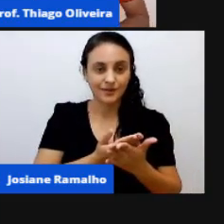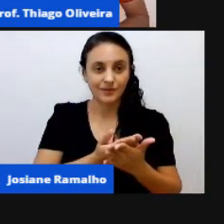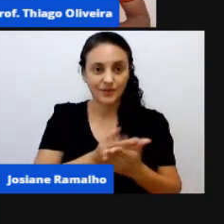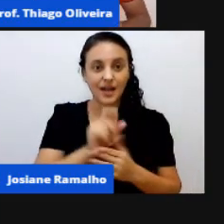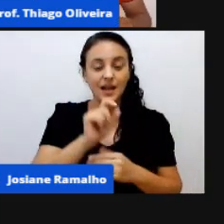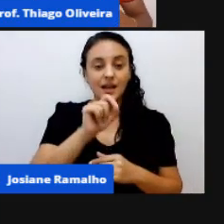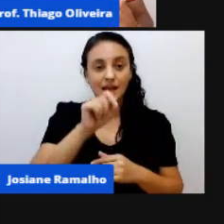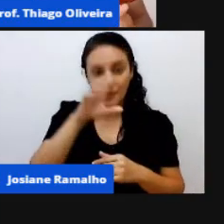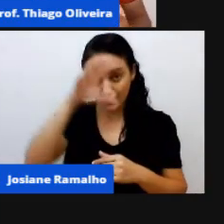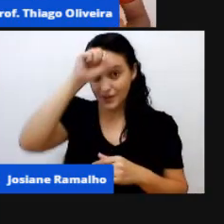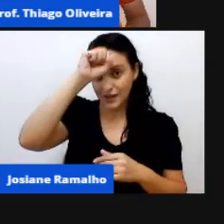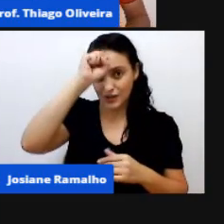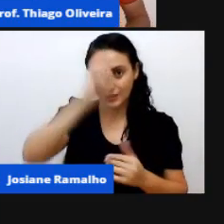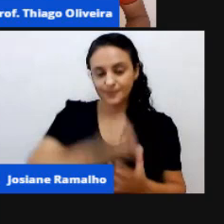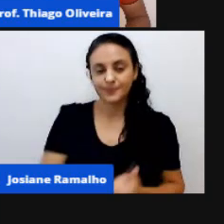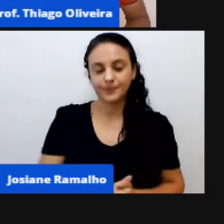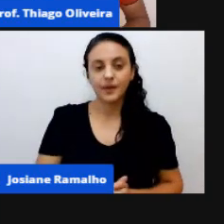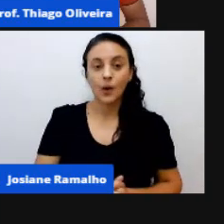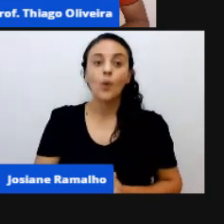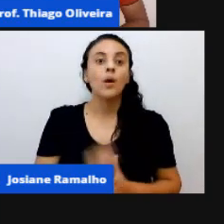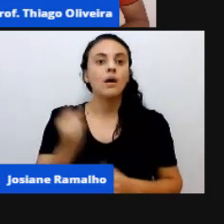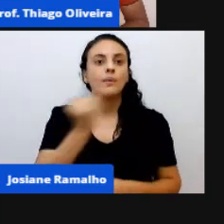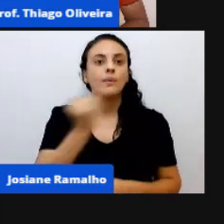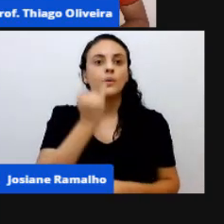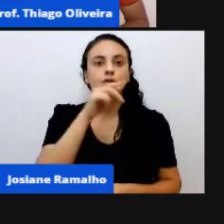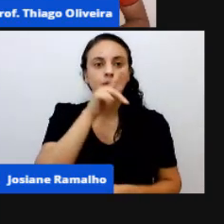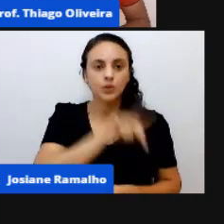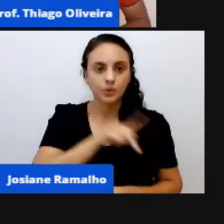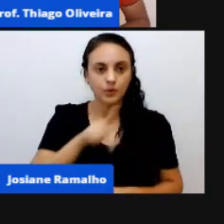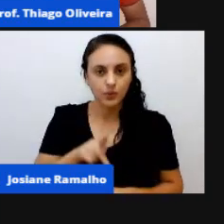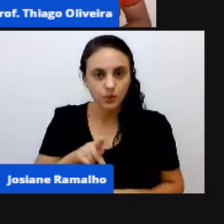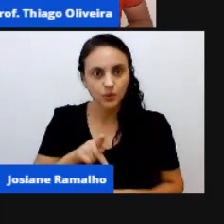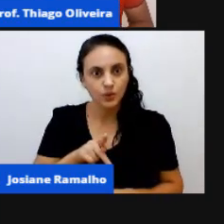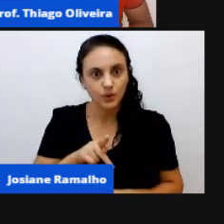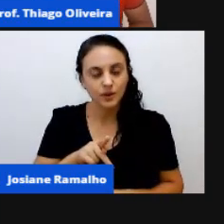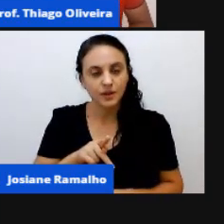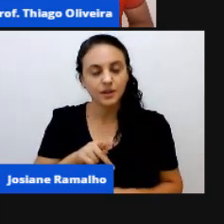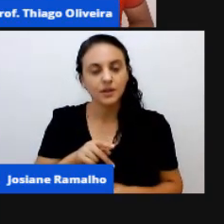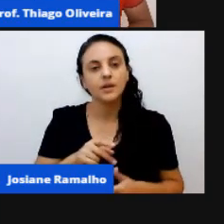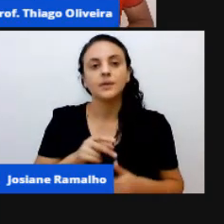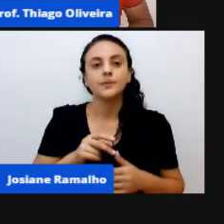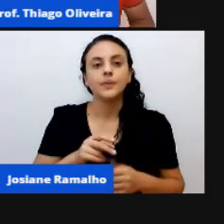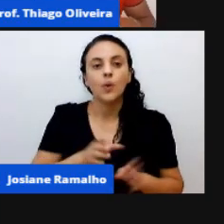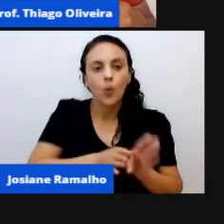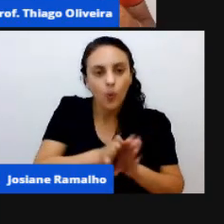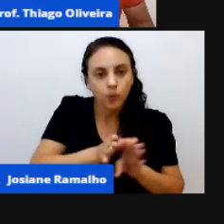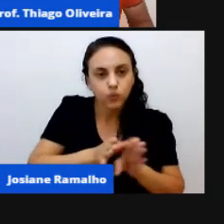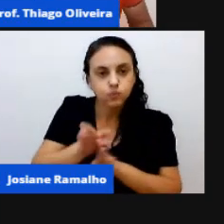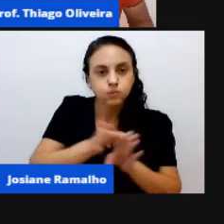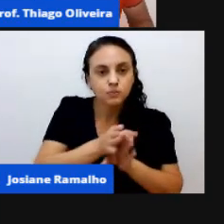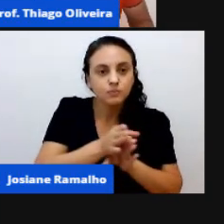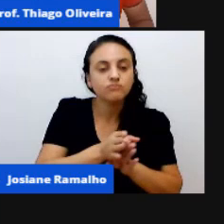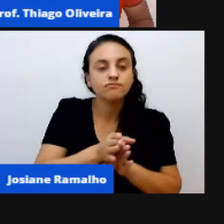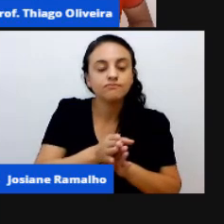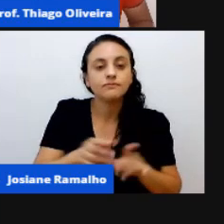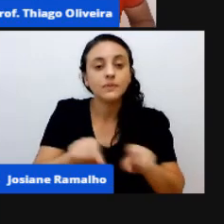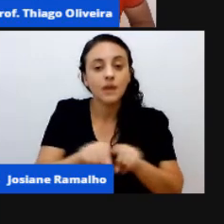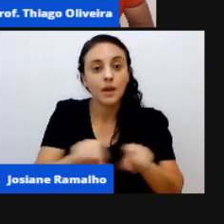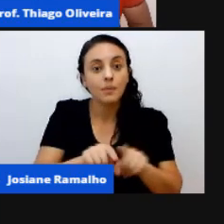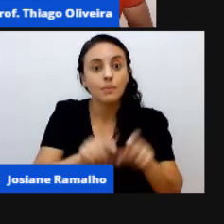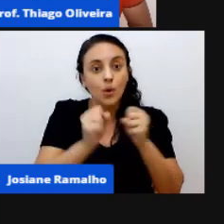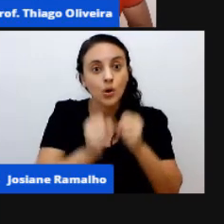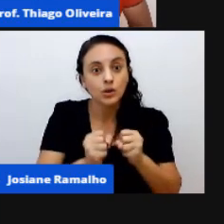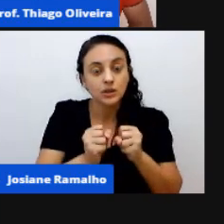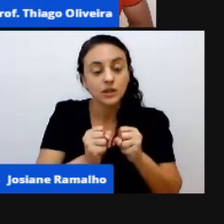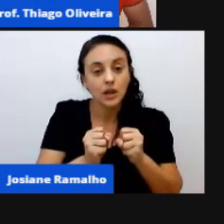professor, conduzidor desse processo de ensino-aprendizagem, possa conhecer e